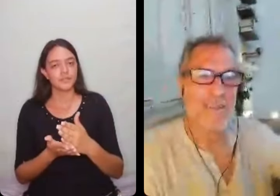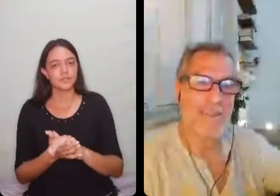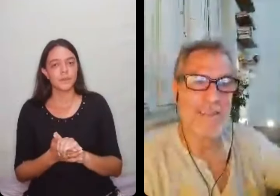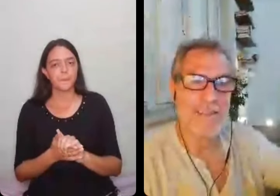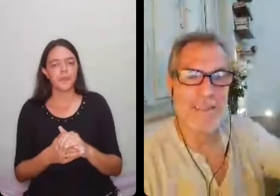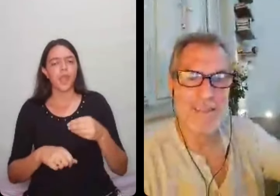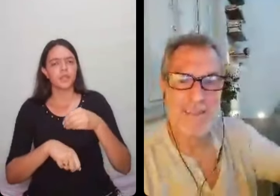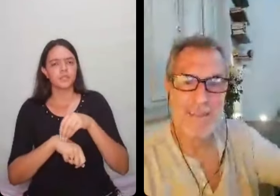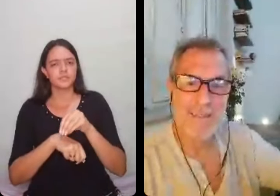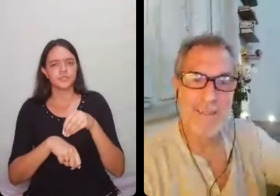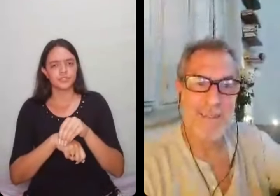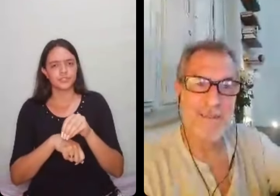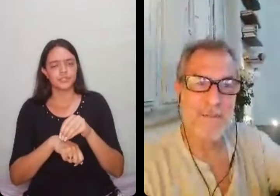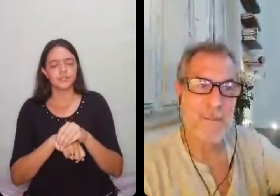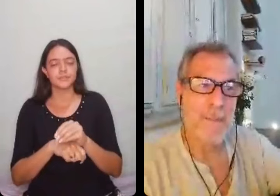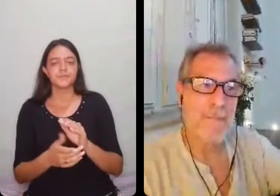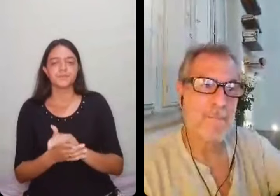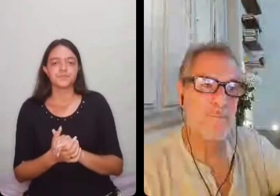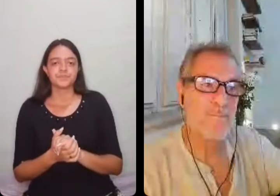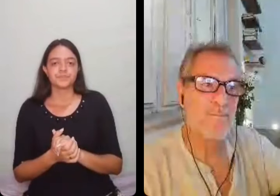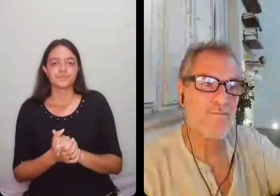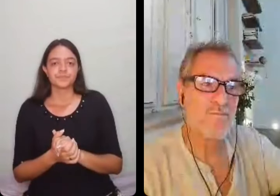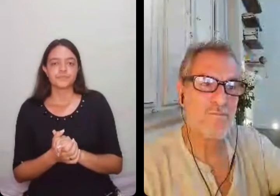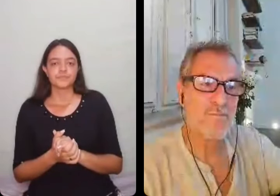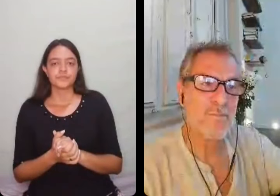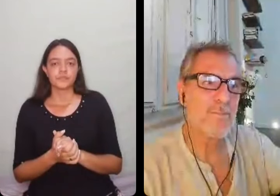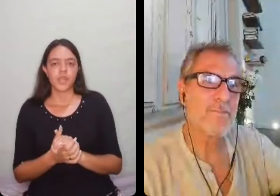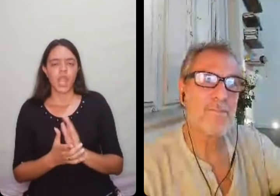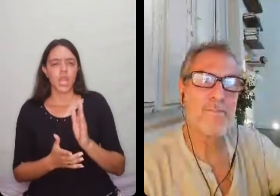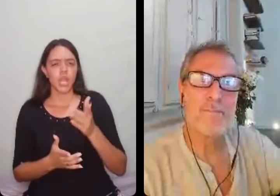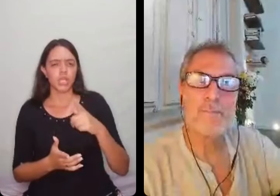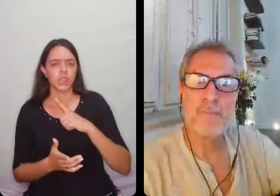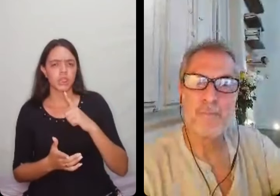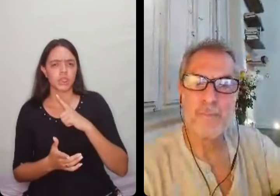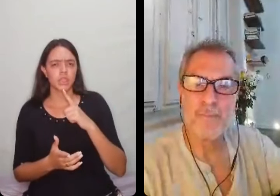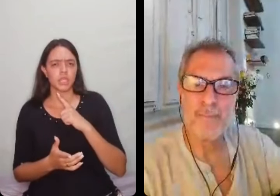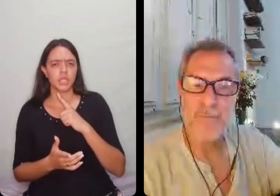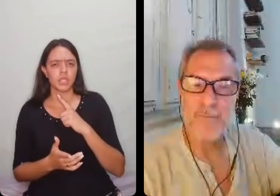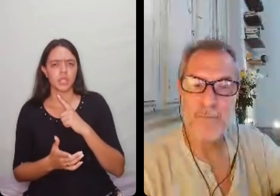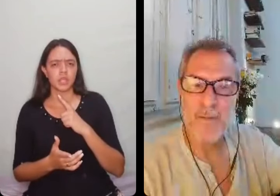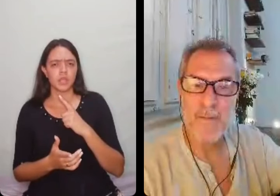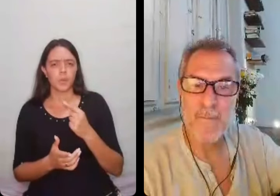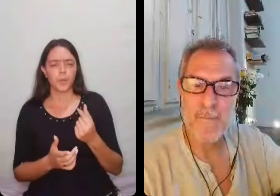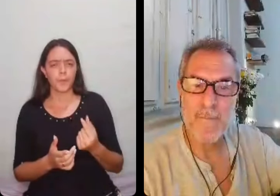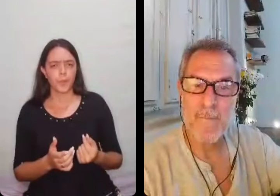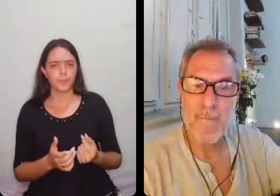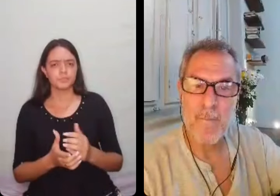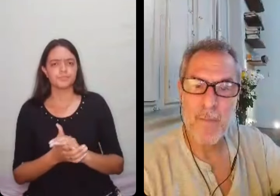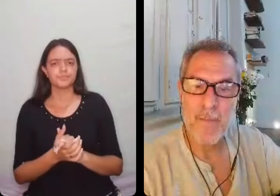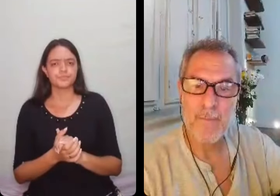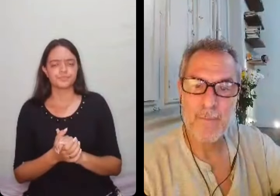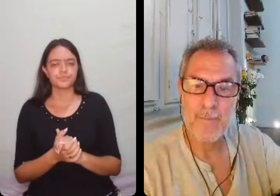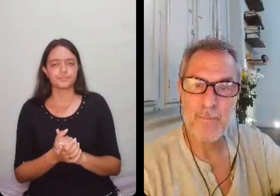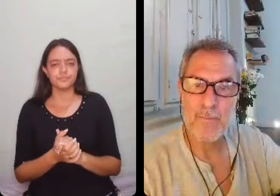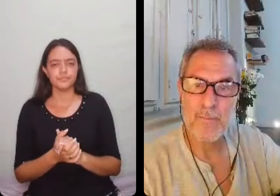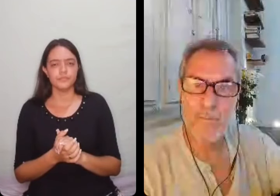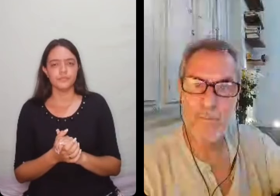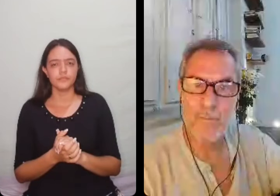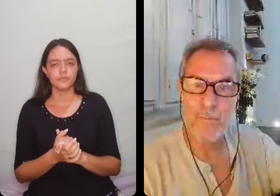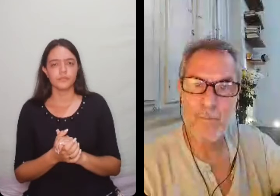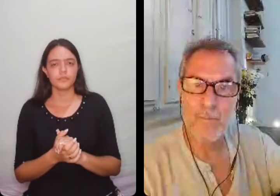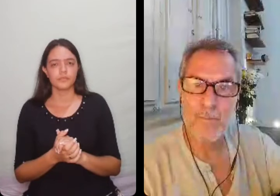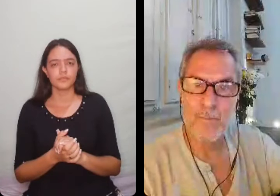tem essa economia e esse olhar de palco italiano, que vocês abaixem as luzes como